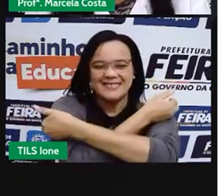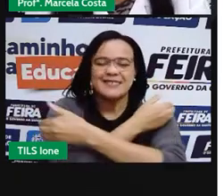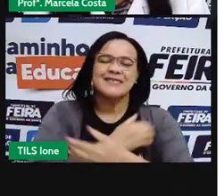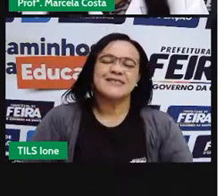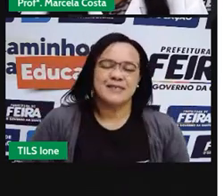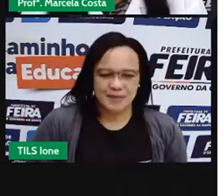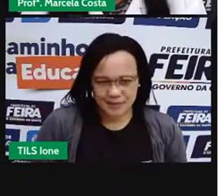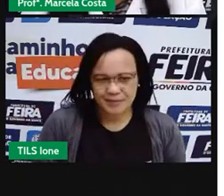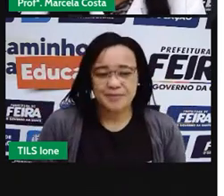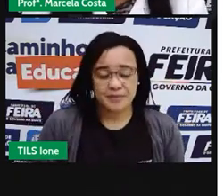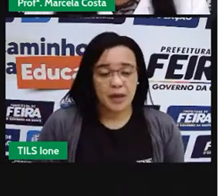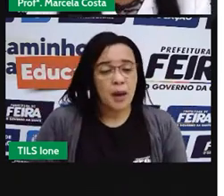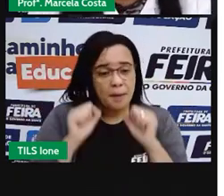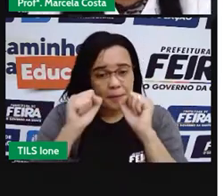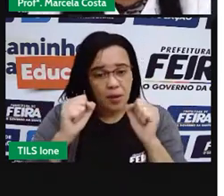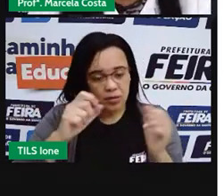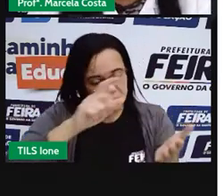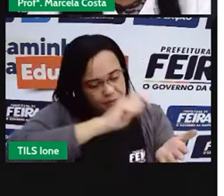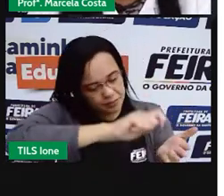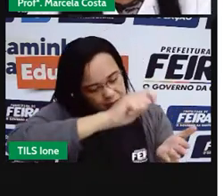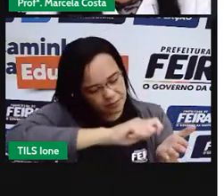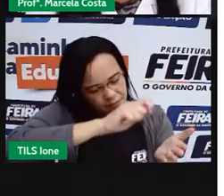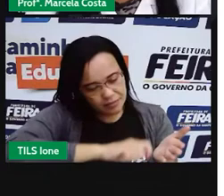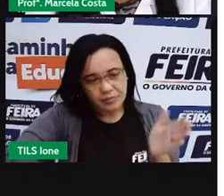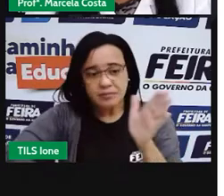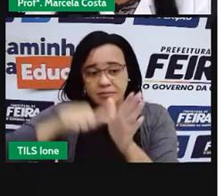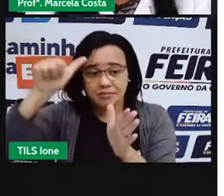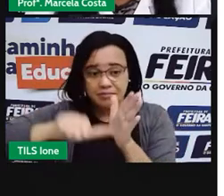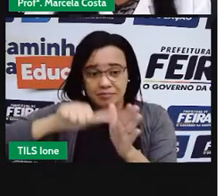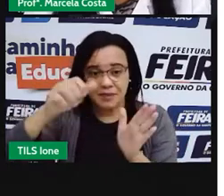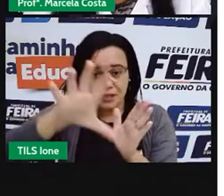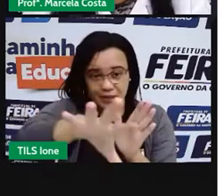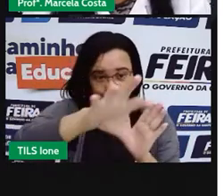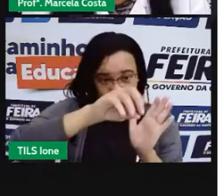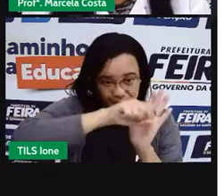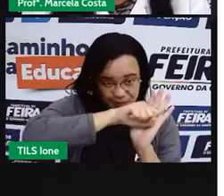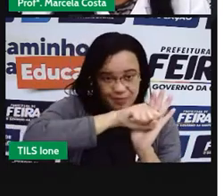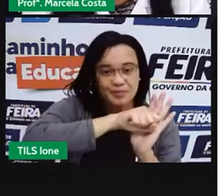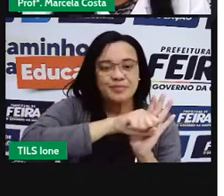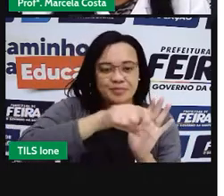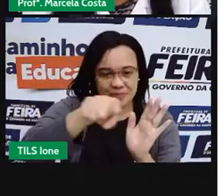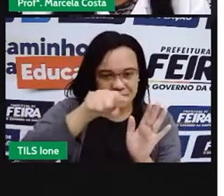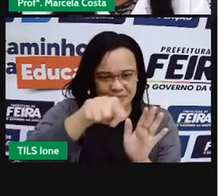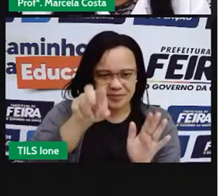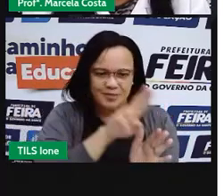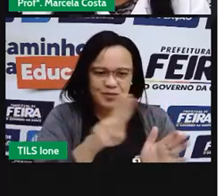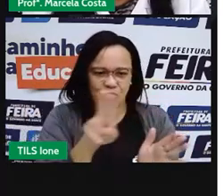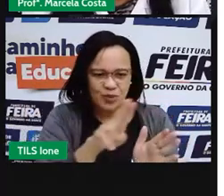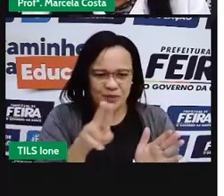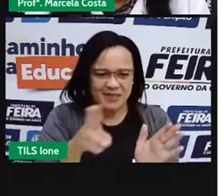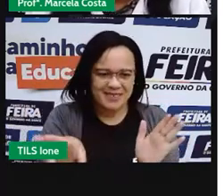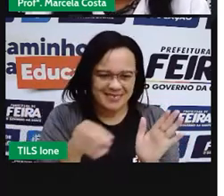Então, pode escrever no seu caderno primeiro assim, a Branca de Neve.